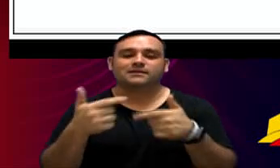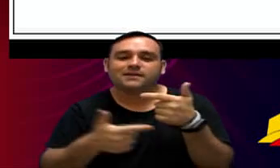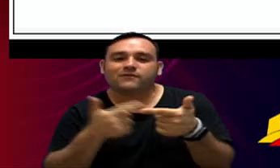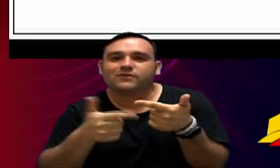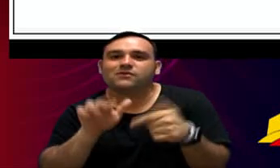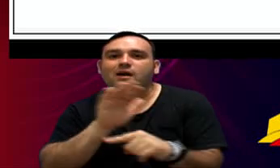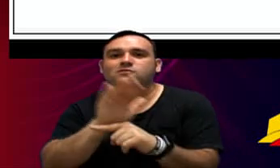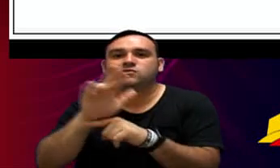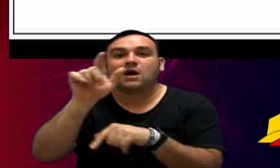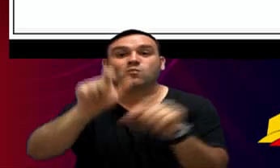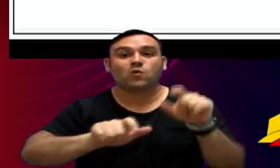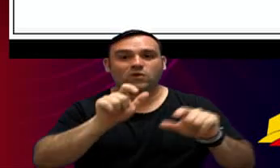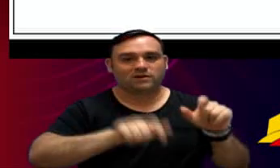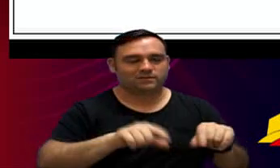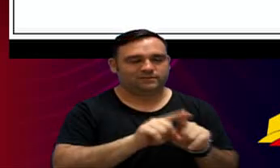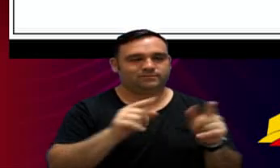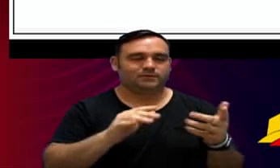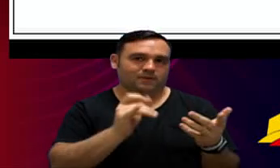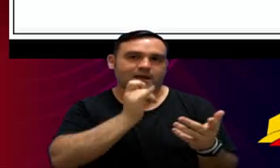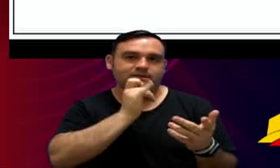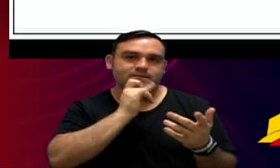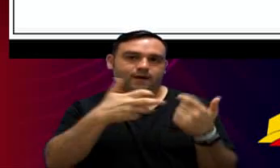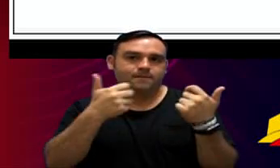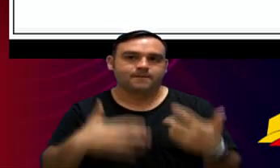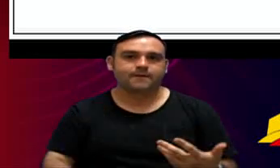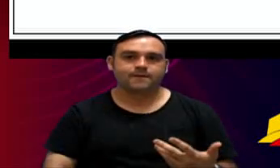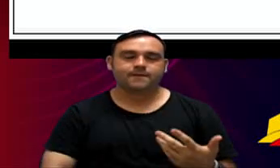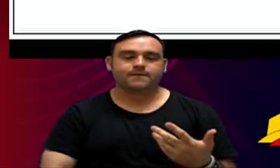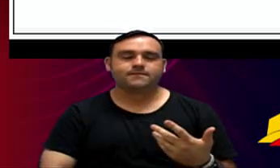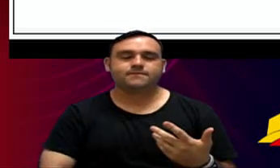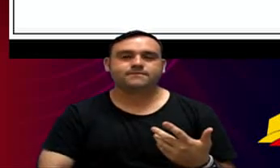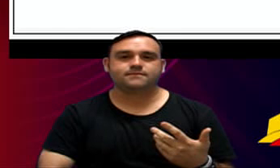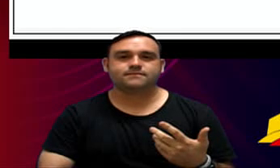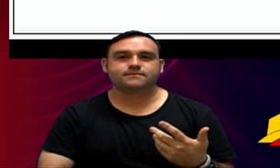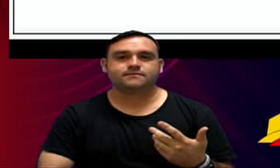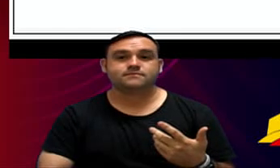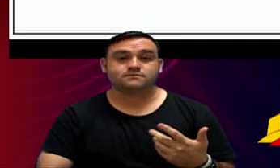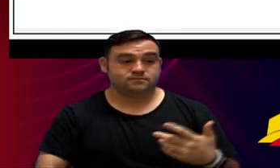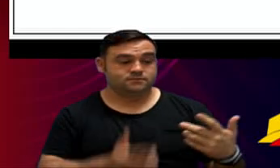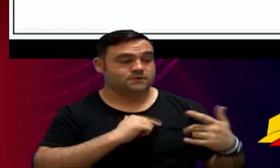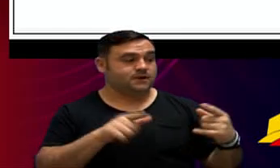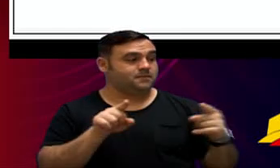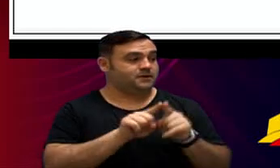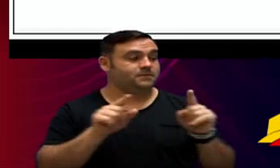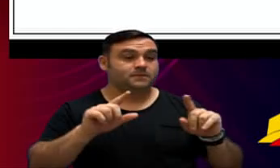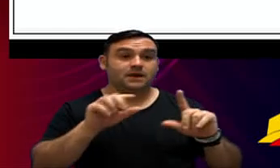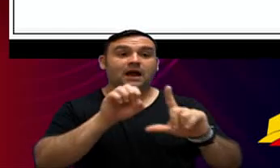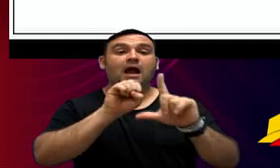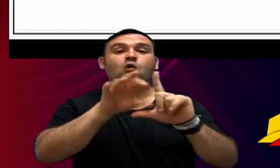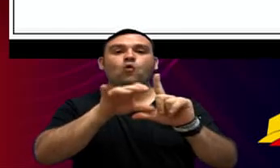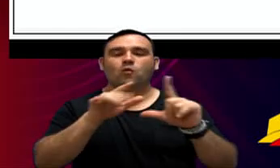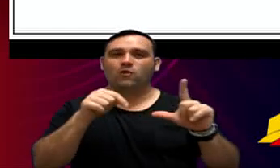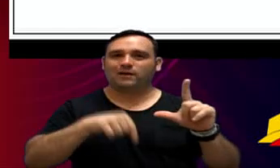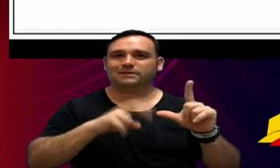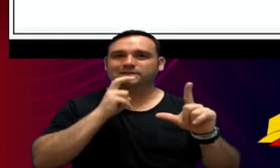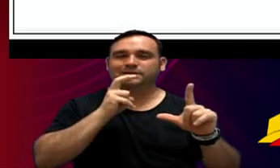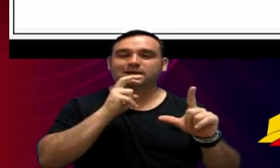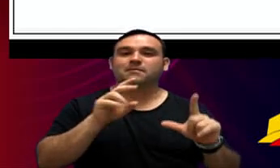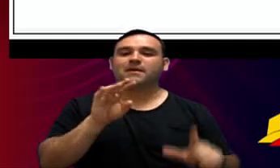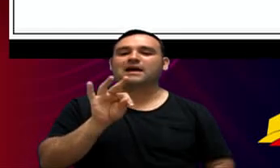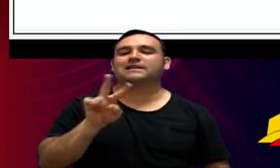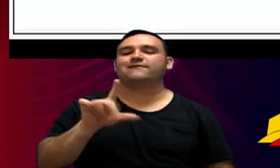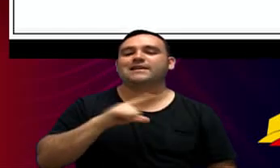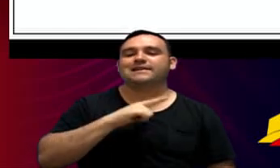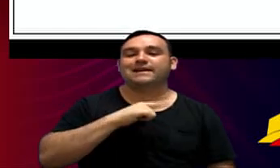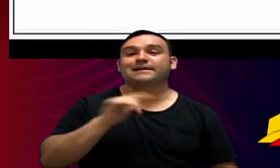serviços à população. Então, eu vou dar um exemplo. Em parceria com a TV Globo, a TV Tem, eles fizeram